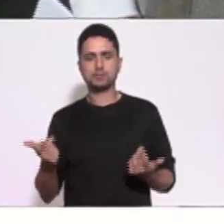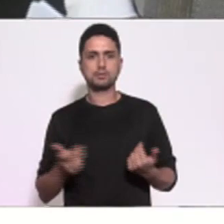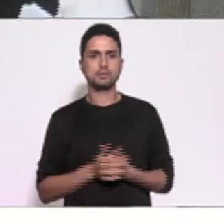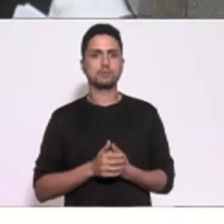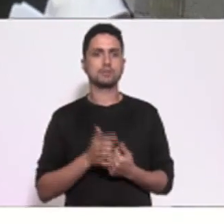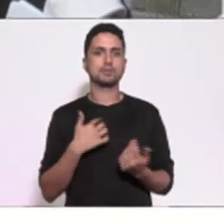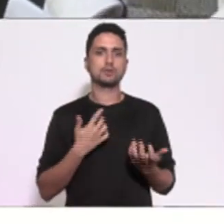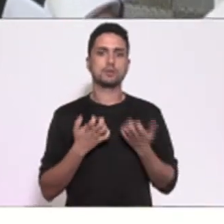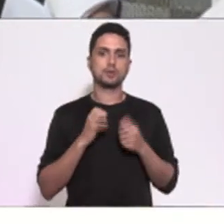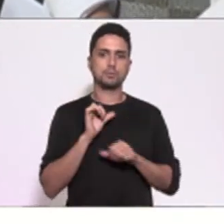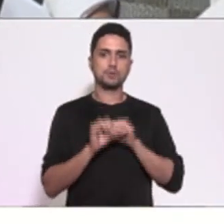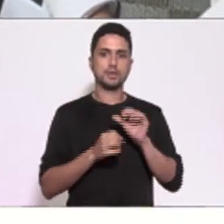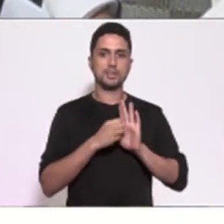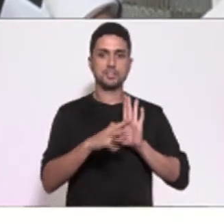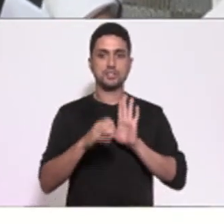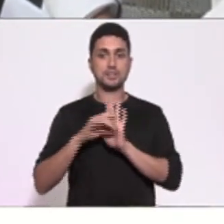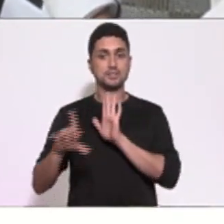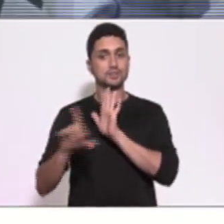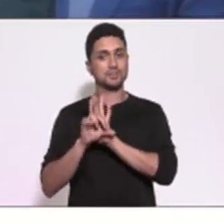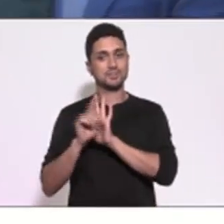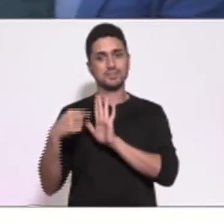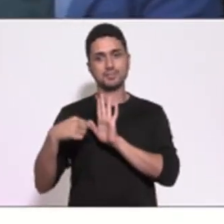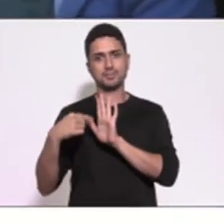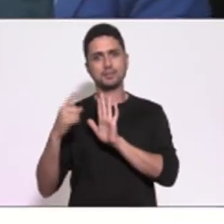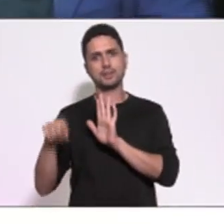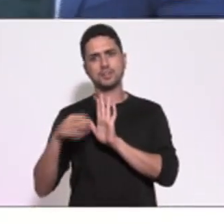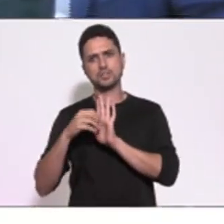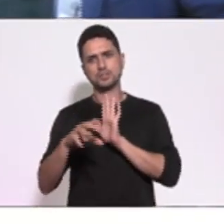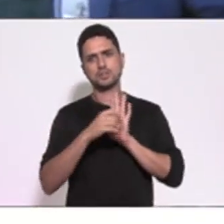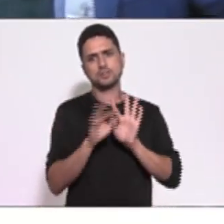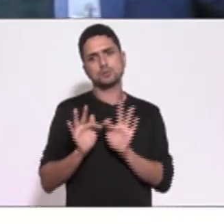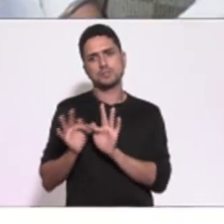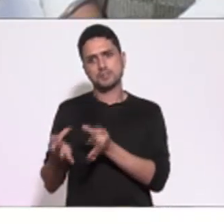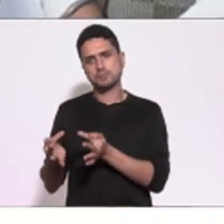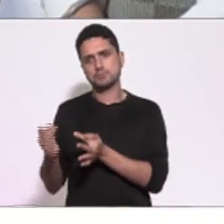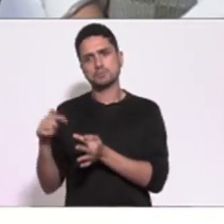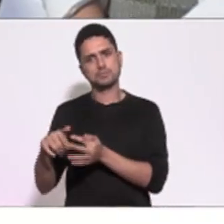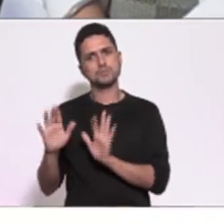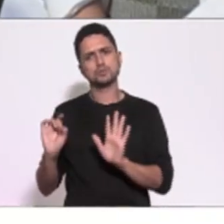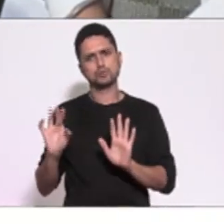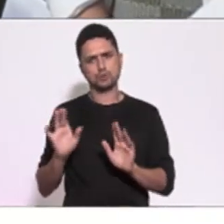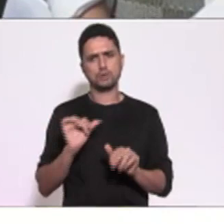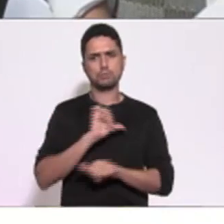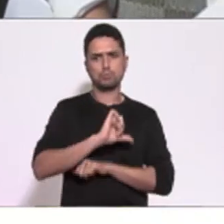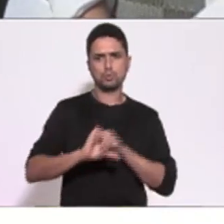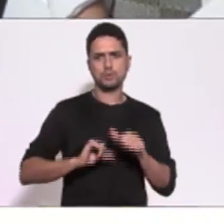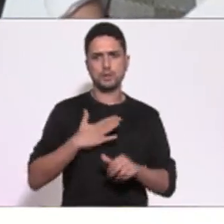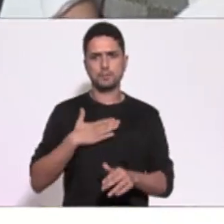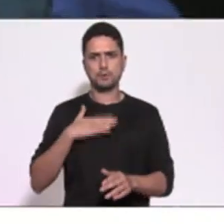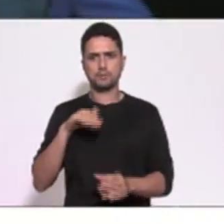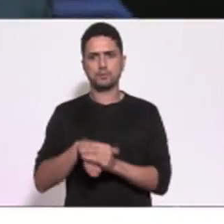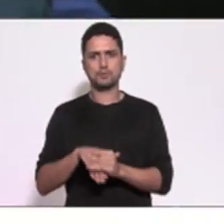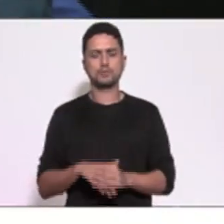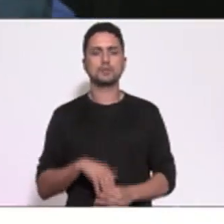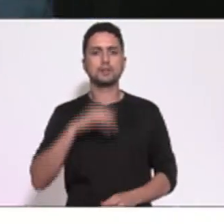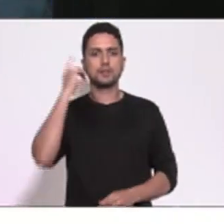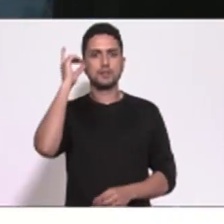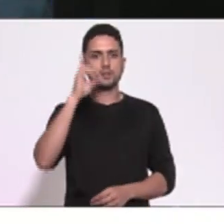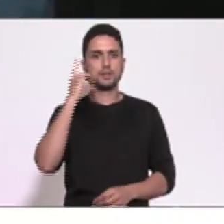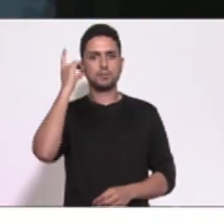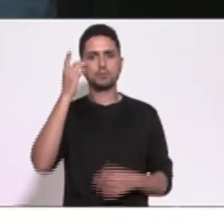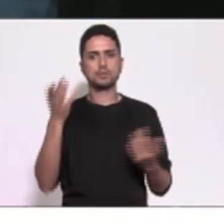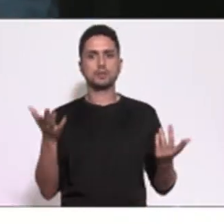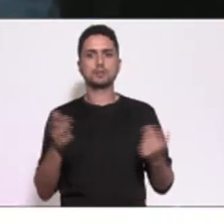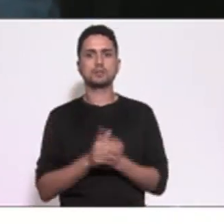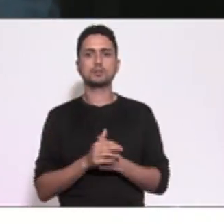simples. Eu falei indicação legislativa. Não tem problema nenhum, pode ser uma indicação legislativa. Não, é só para corrigir o voto. Deputado, bem,